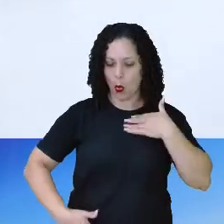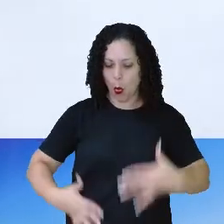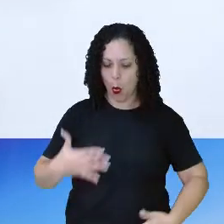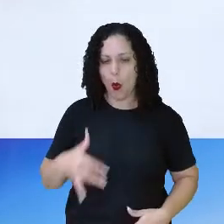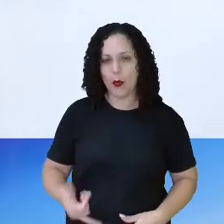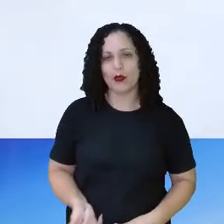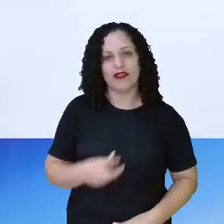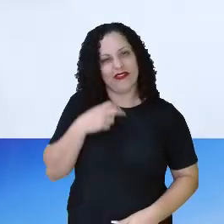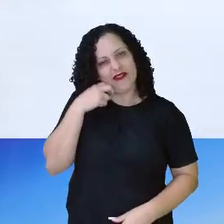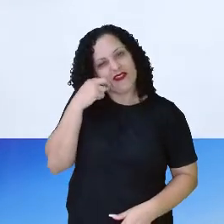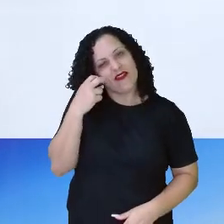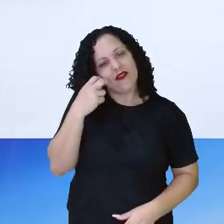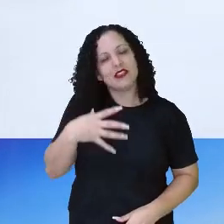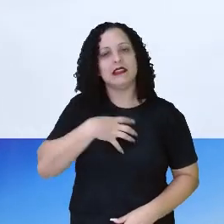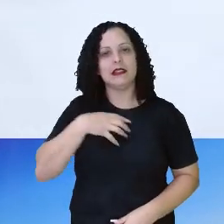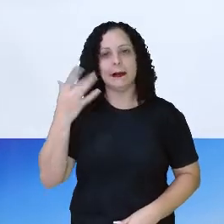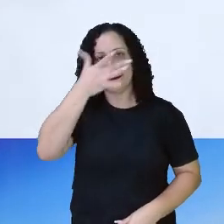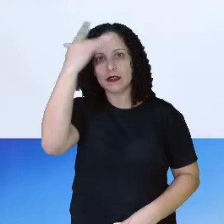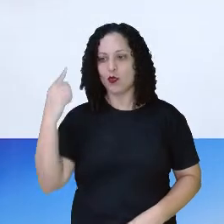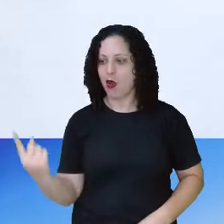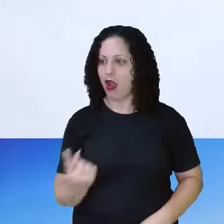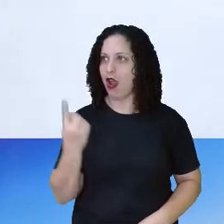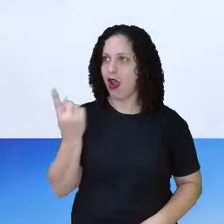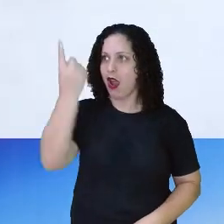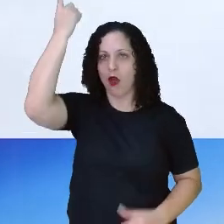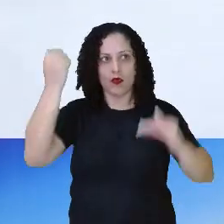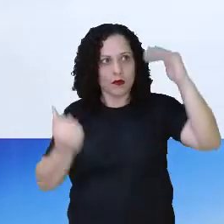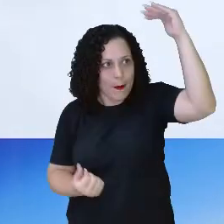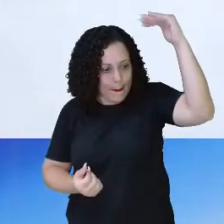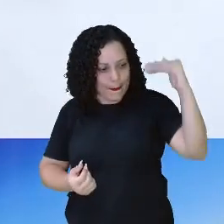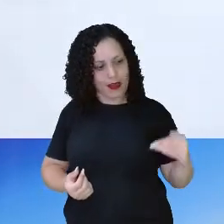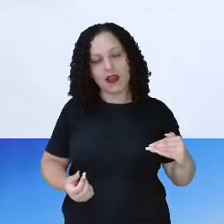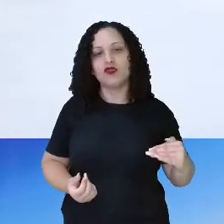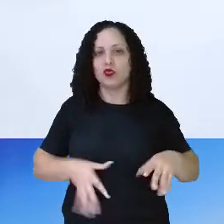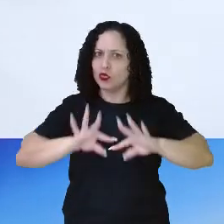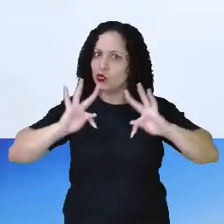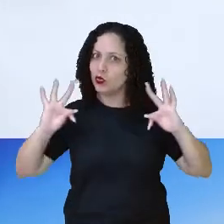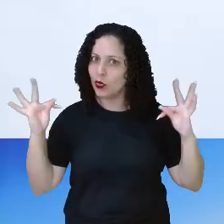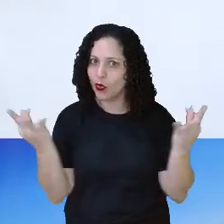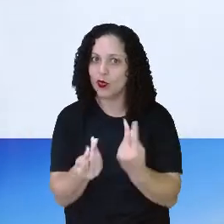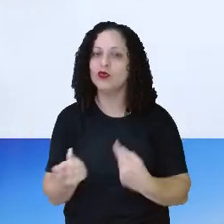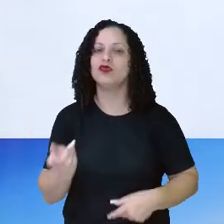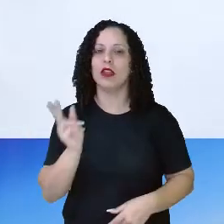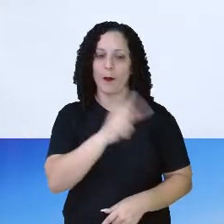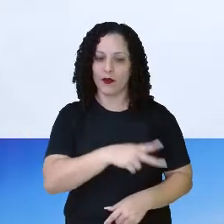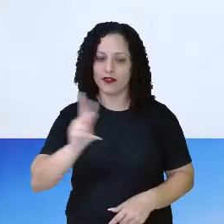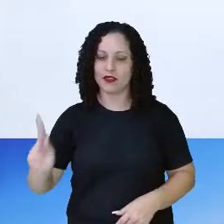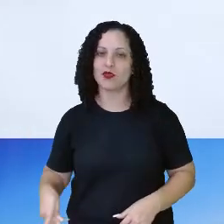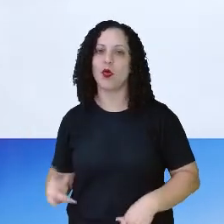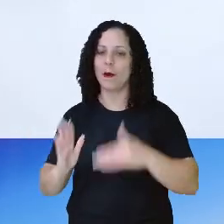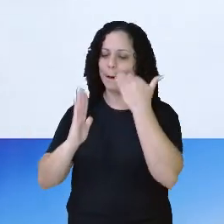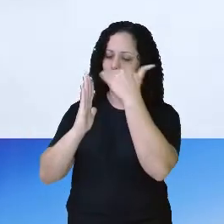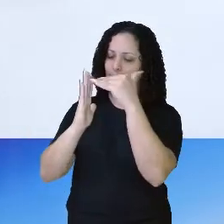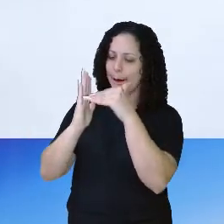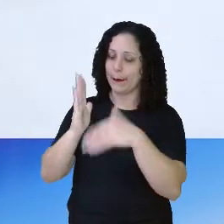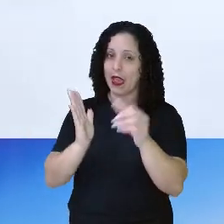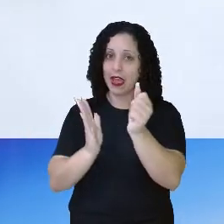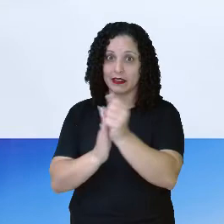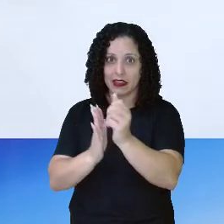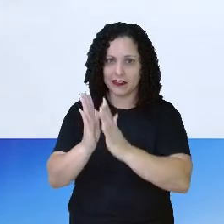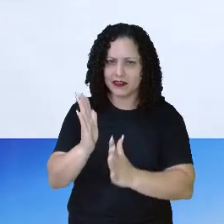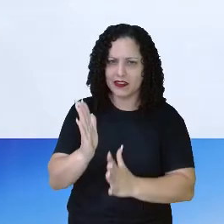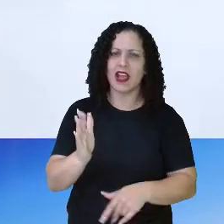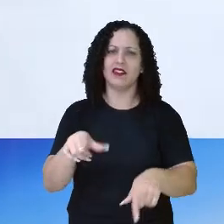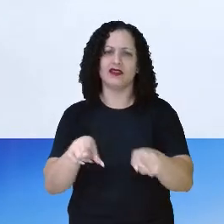é? Então, o mais alto, o mais baixo. Nesse planejamento, o professor deve incluir atividades que